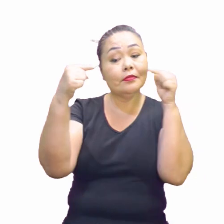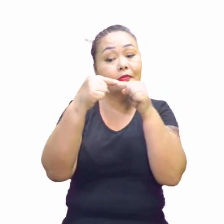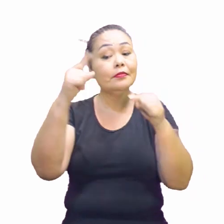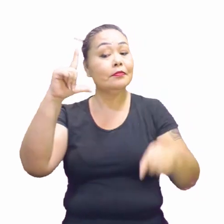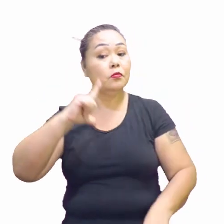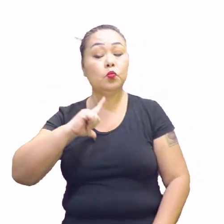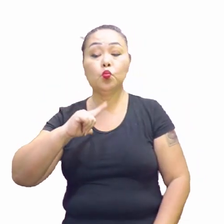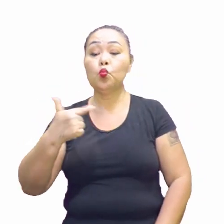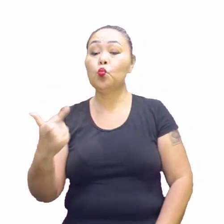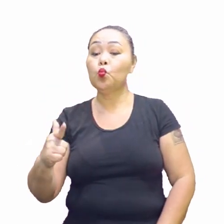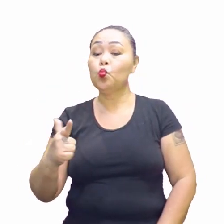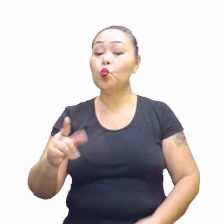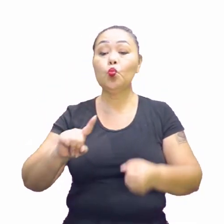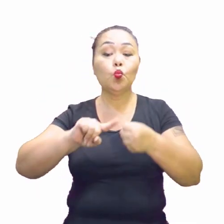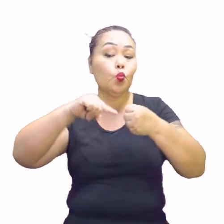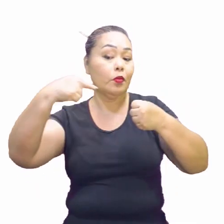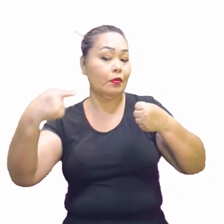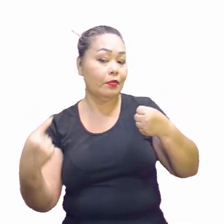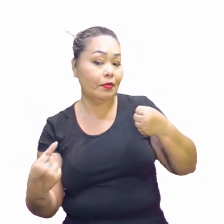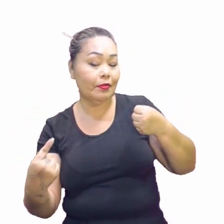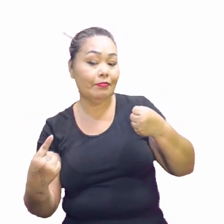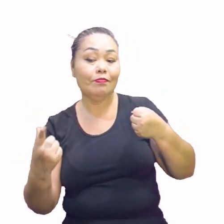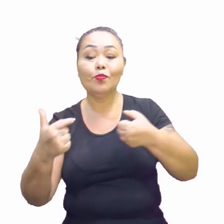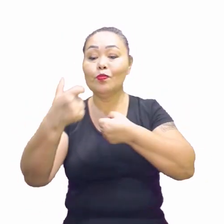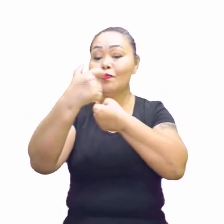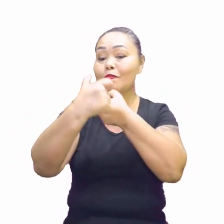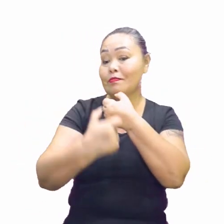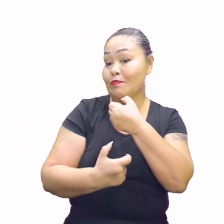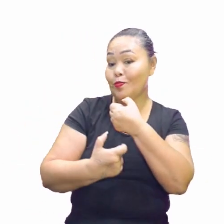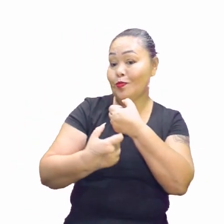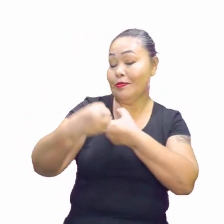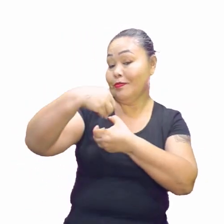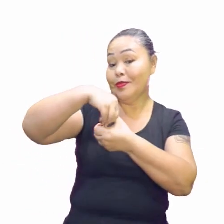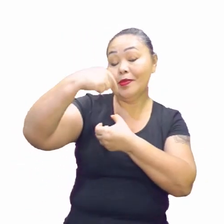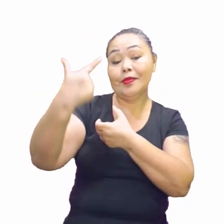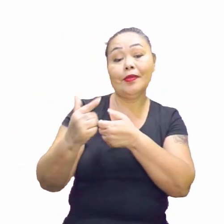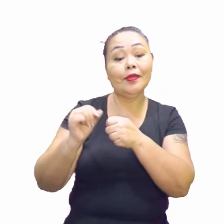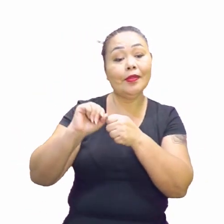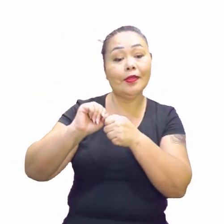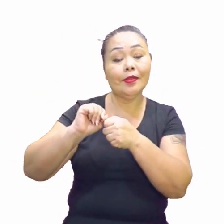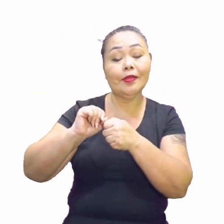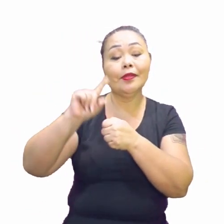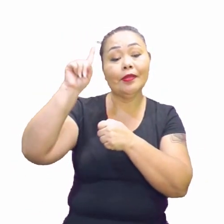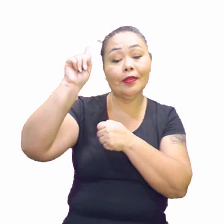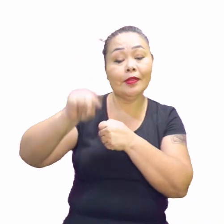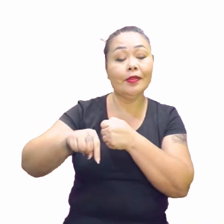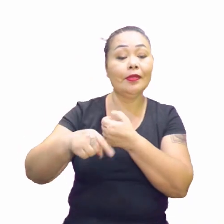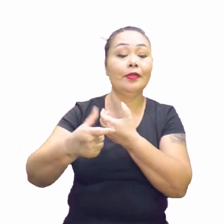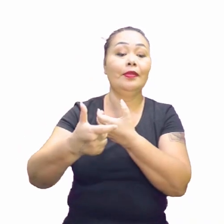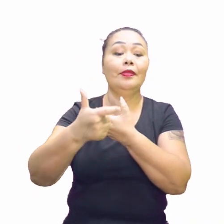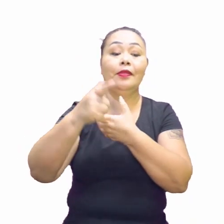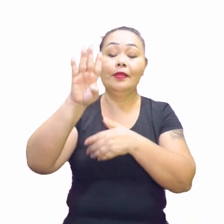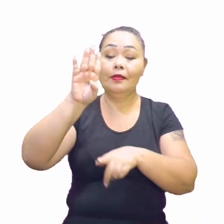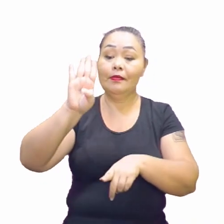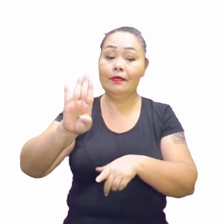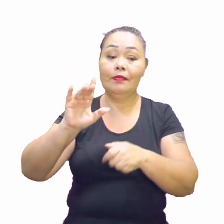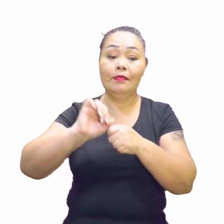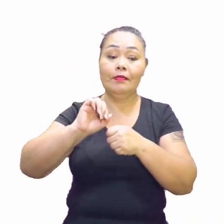existir, não tem plural e nem sujeito. Então, por isso que a alternativa fica a letra